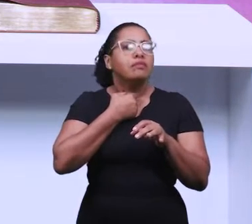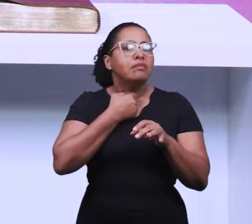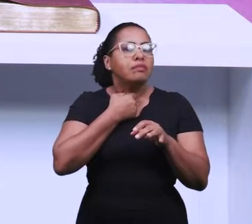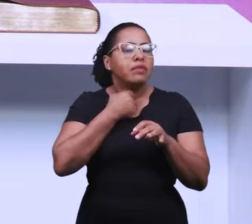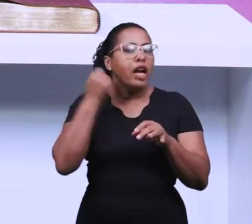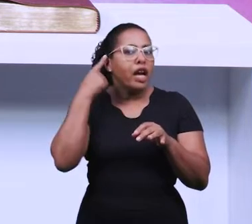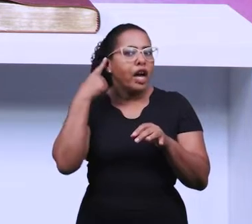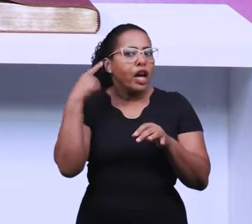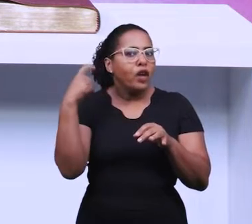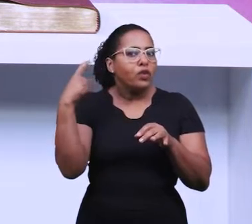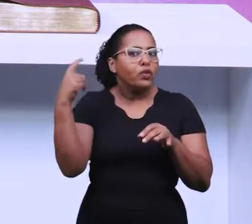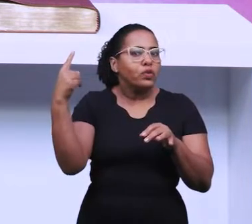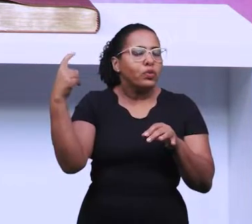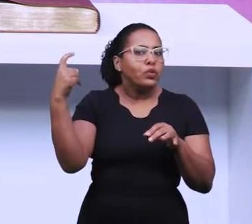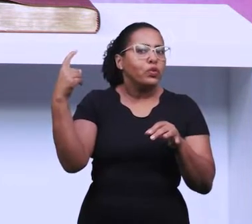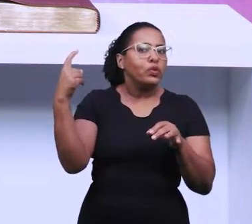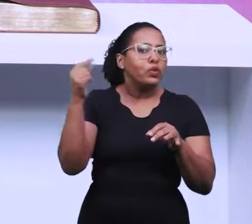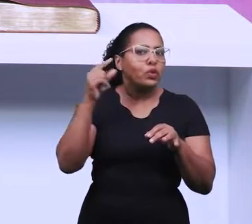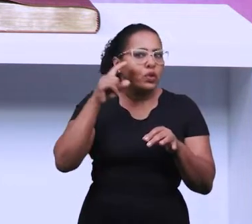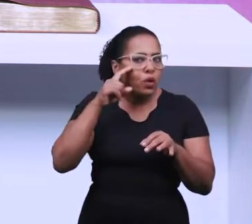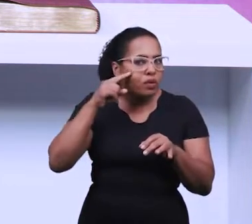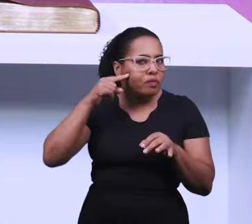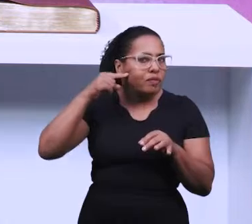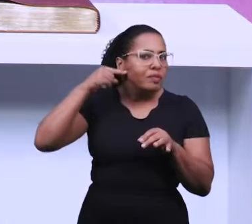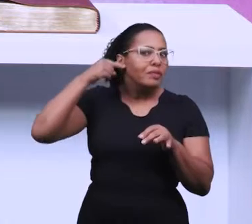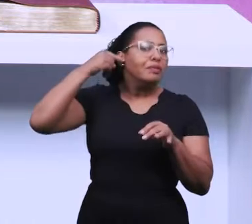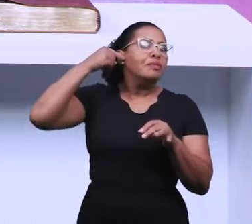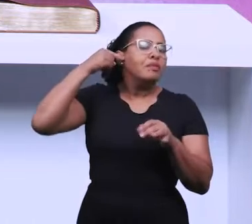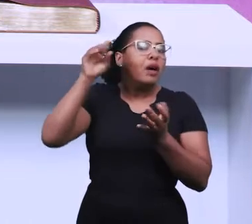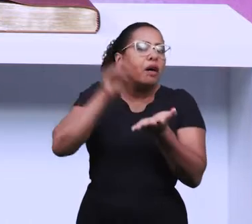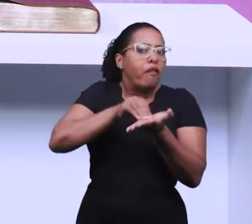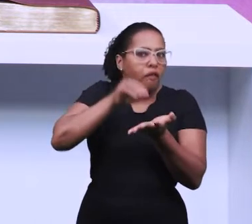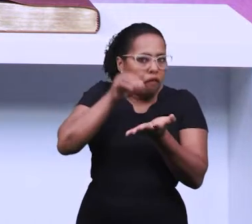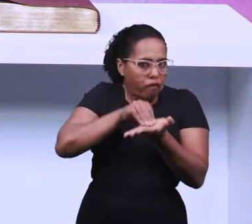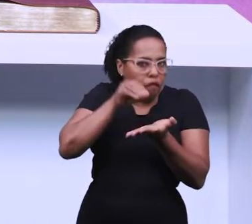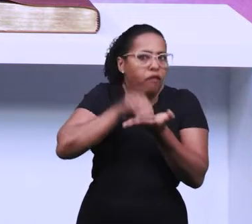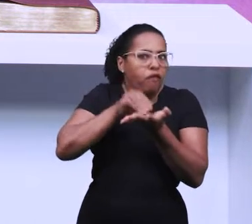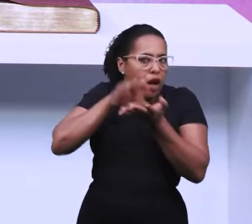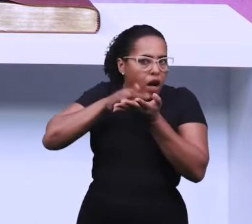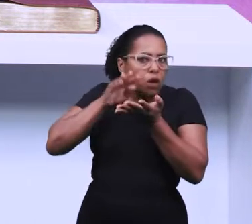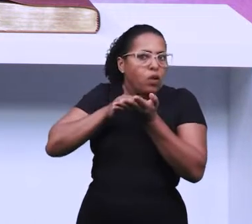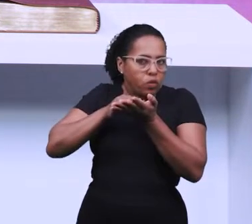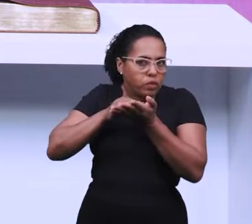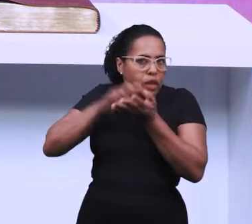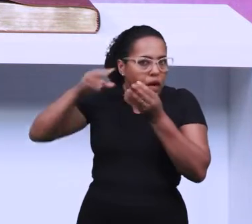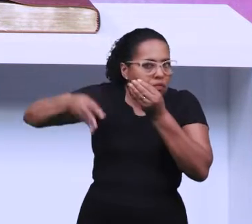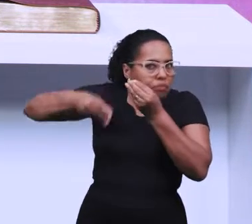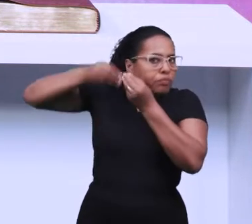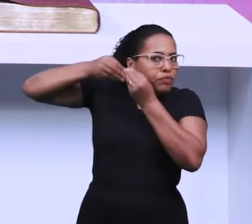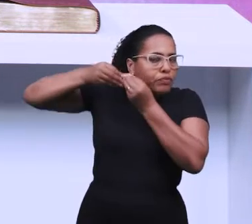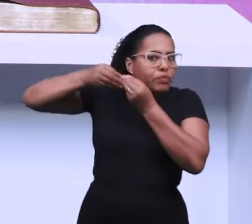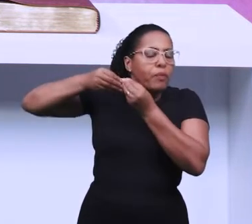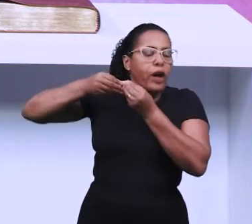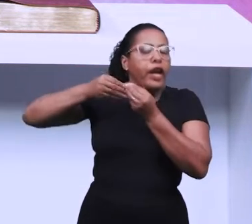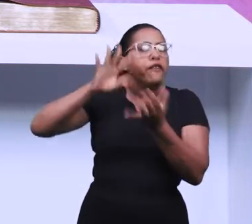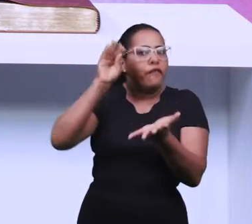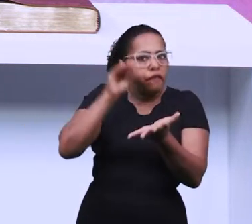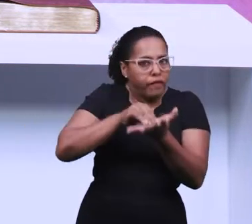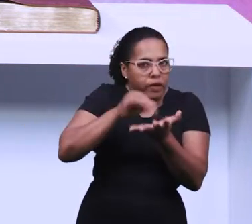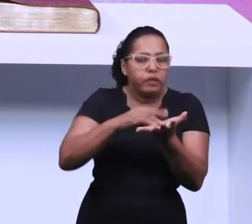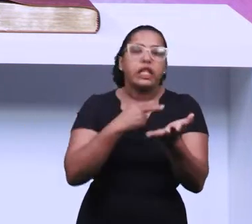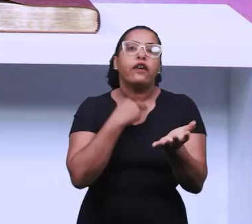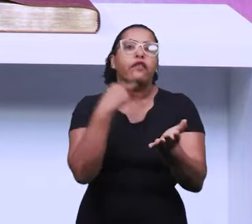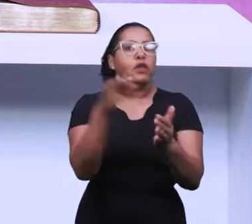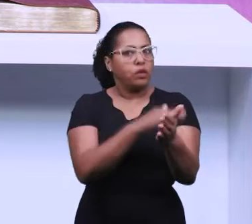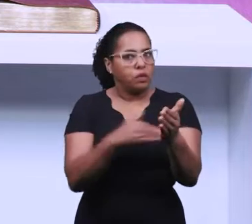pequenas etapas que o bebê ainda não tem concluídas, por isso ele ainda não tem voz completa.